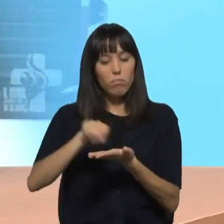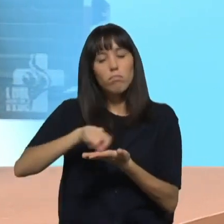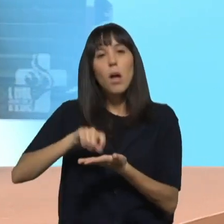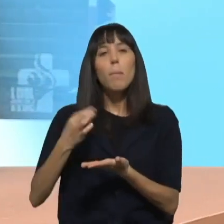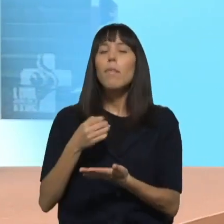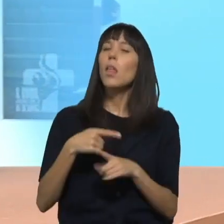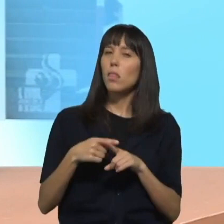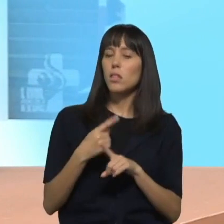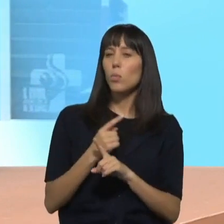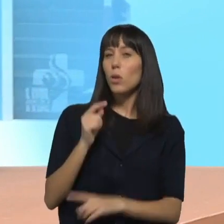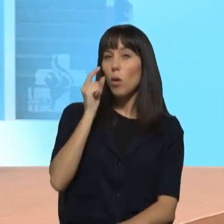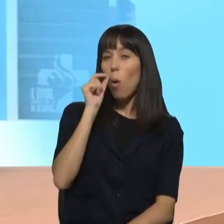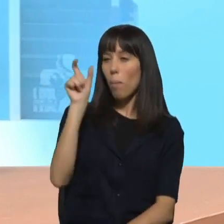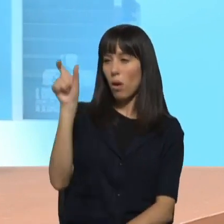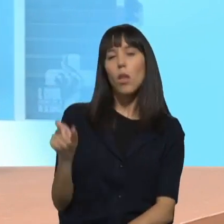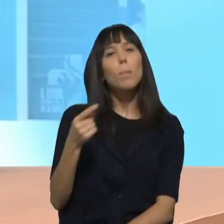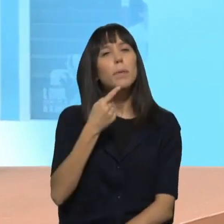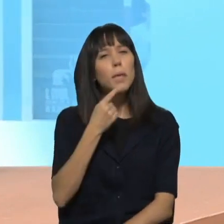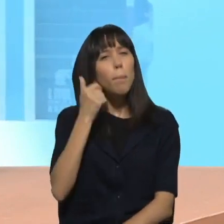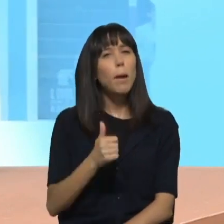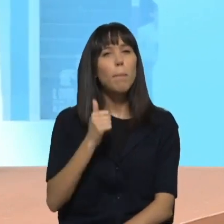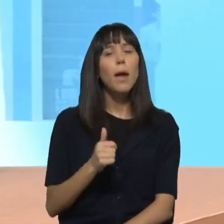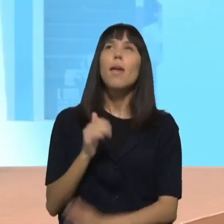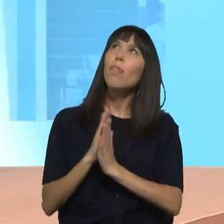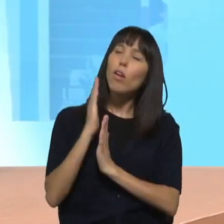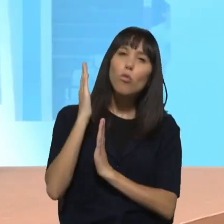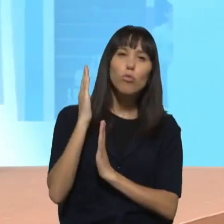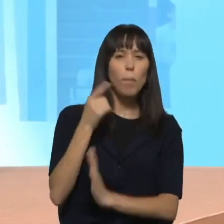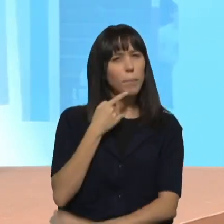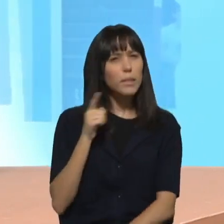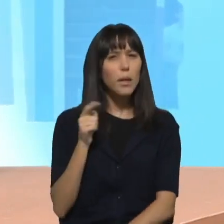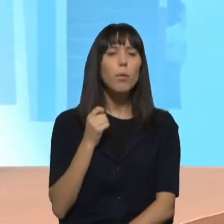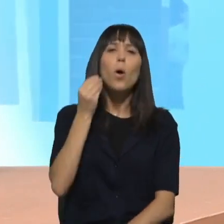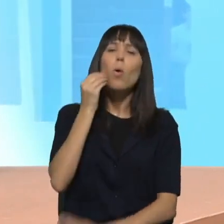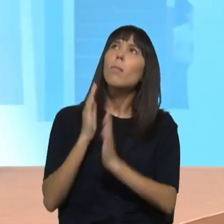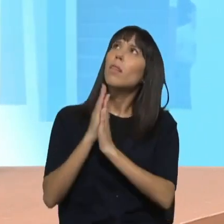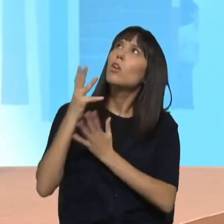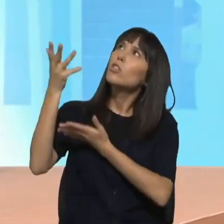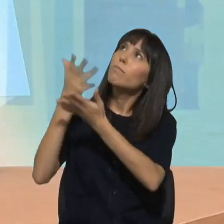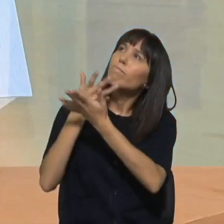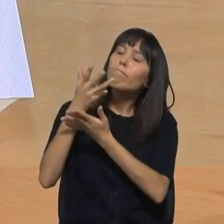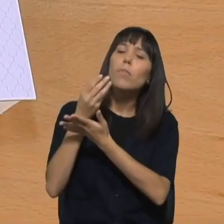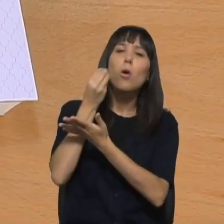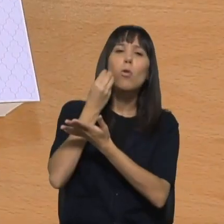homem que percebe o tema de Deus, para se dizer assim, o problema, a relação com Deus, a procura de